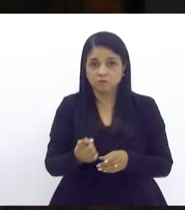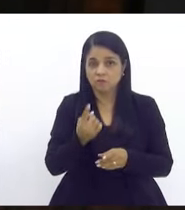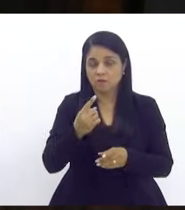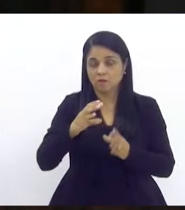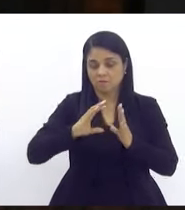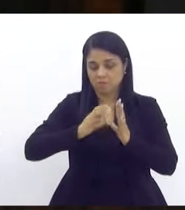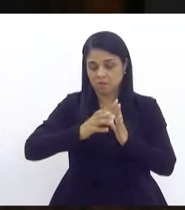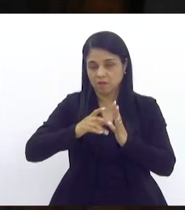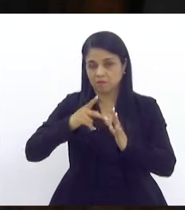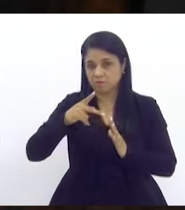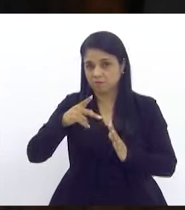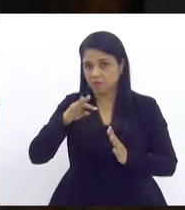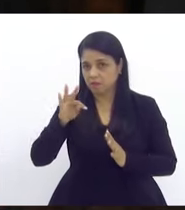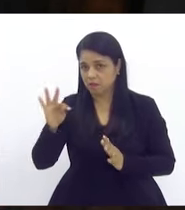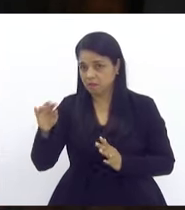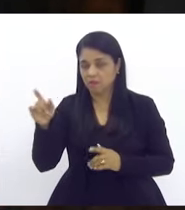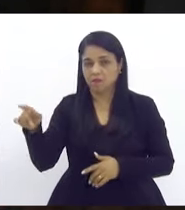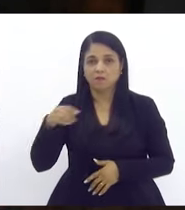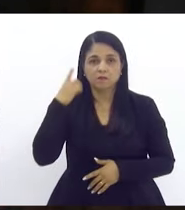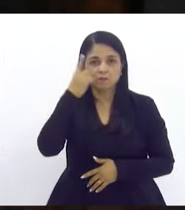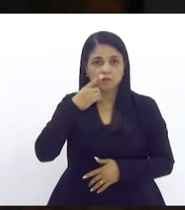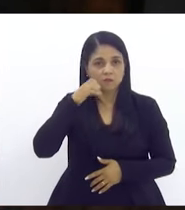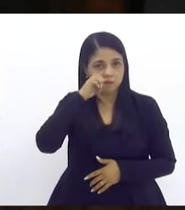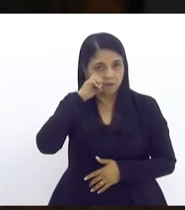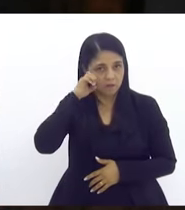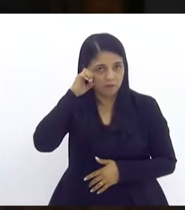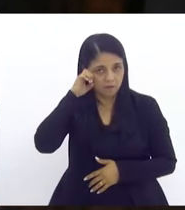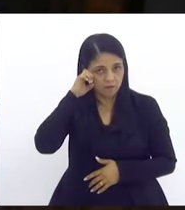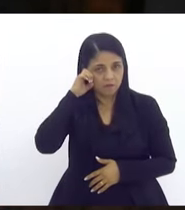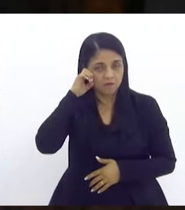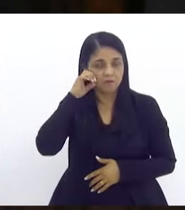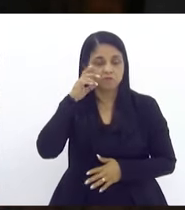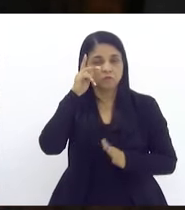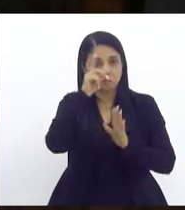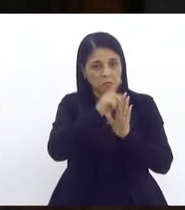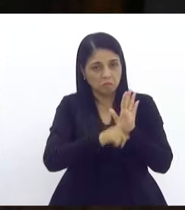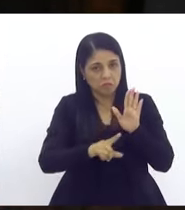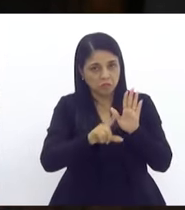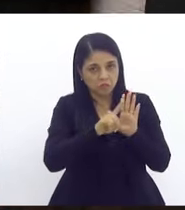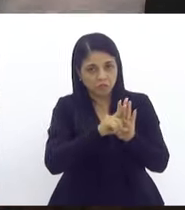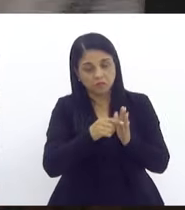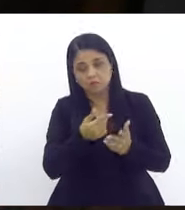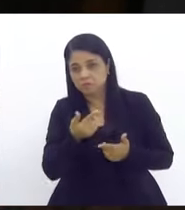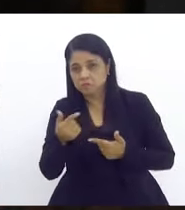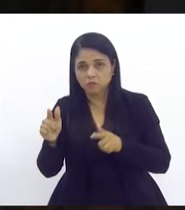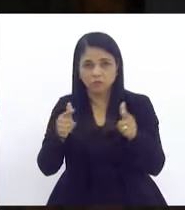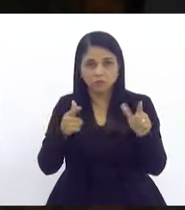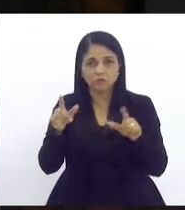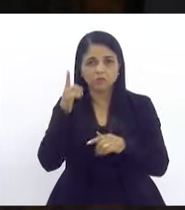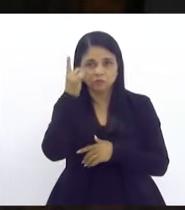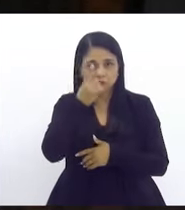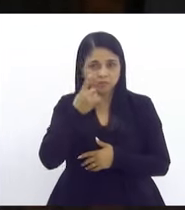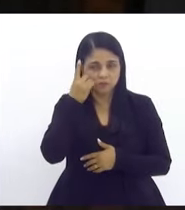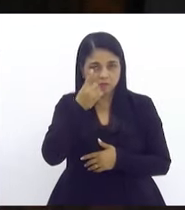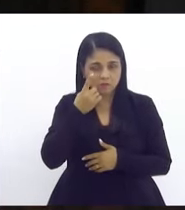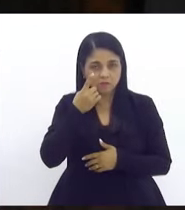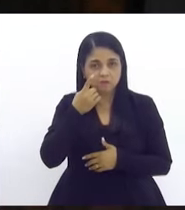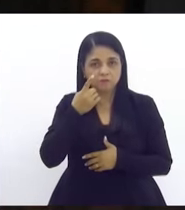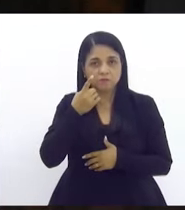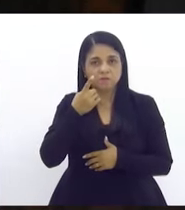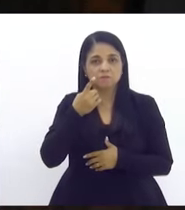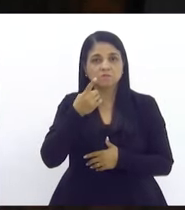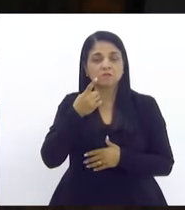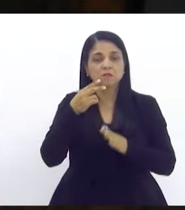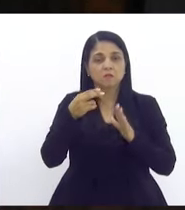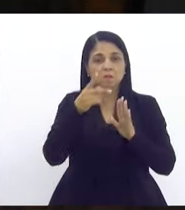a deputada Élica já se manifestou sobre os seus projetos, demais deputados, que tiver algum projeto